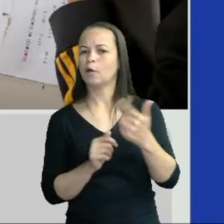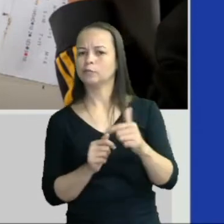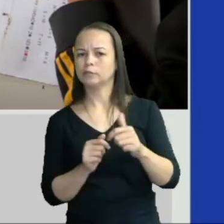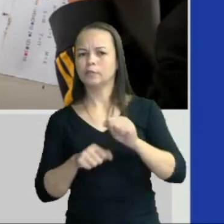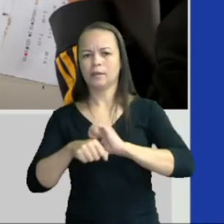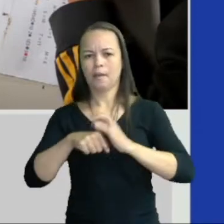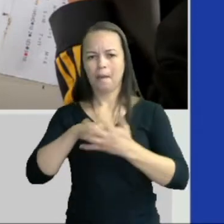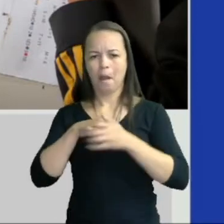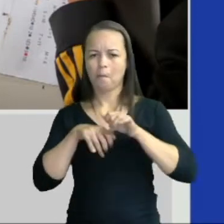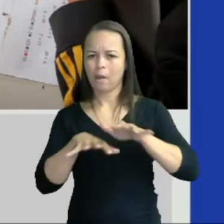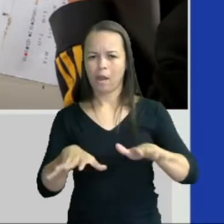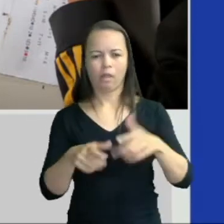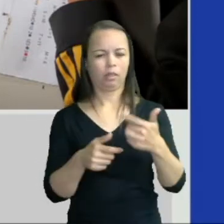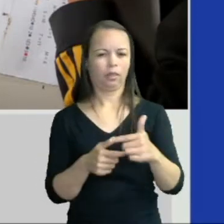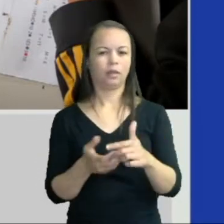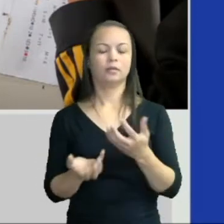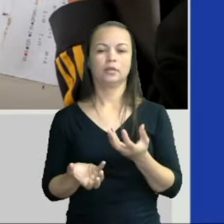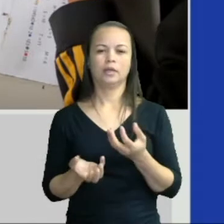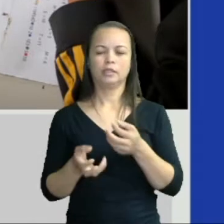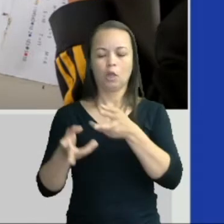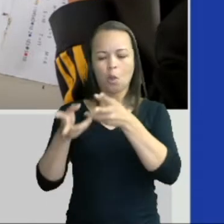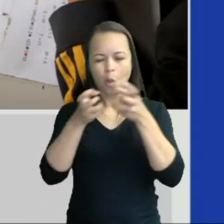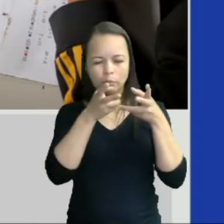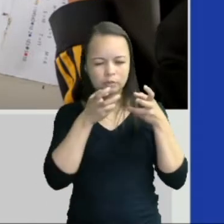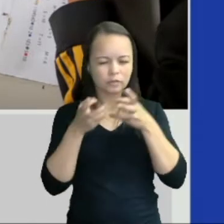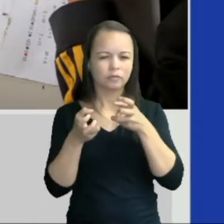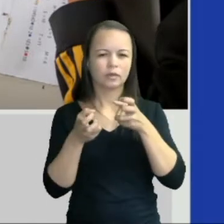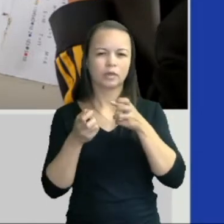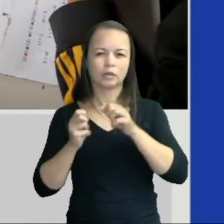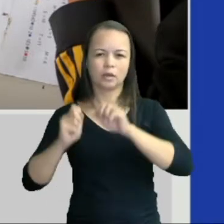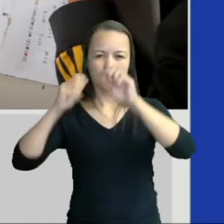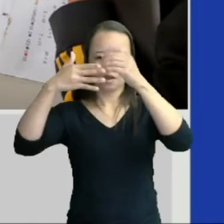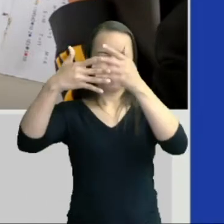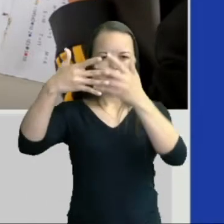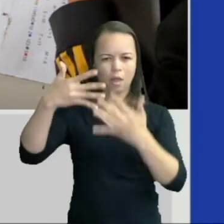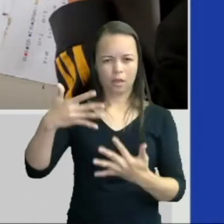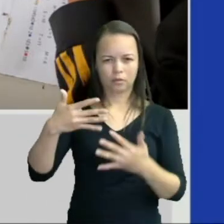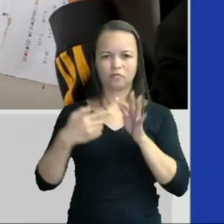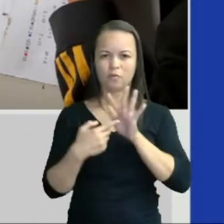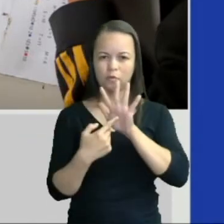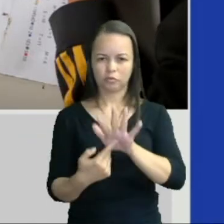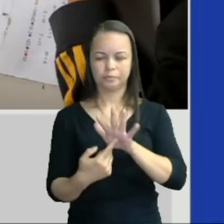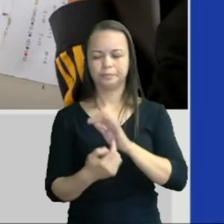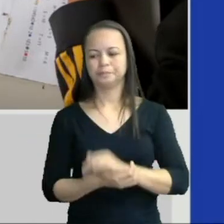E eles fizeram algumas observações na tabela que eu vou mostrar agora abaixo.